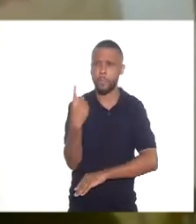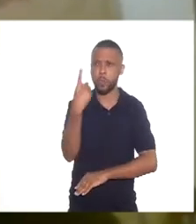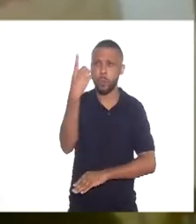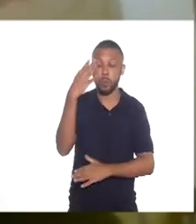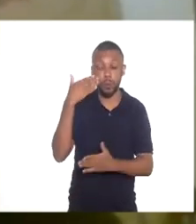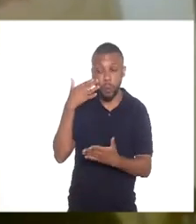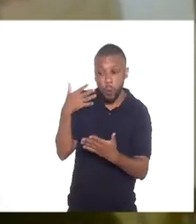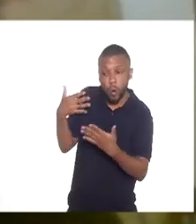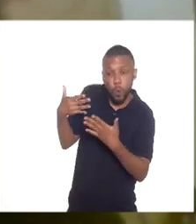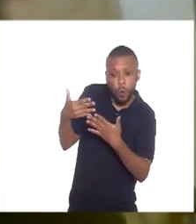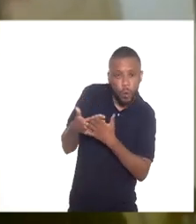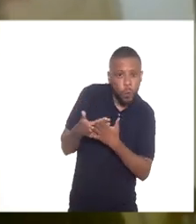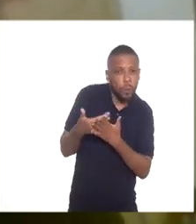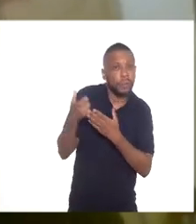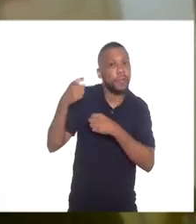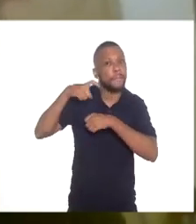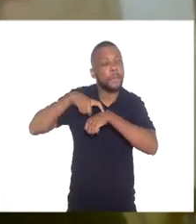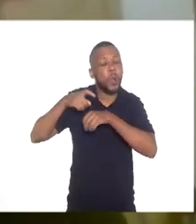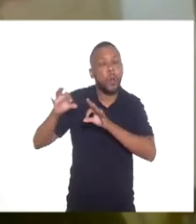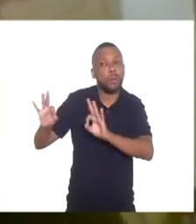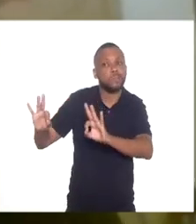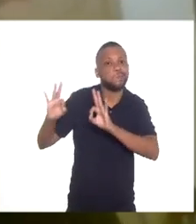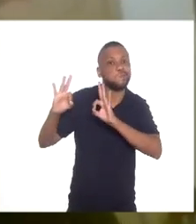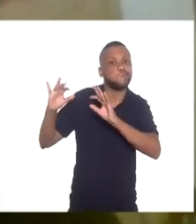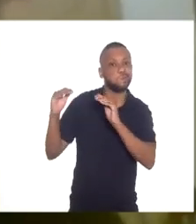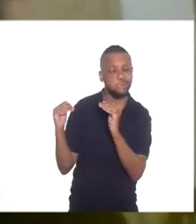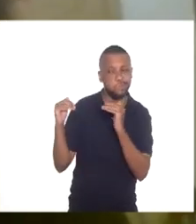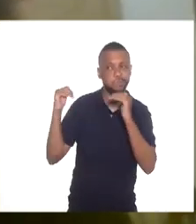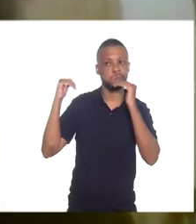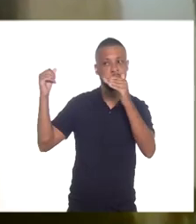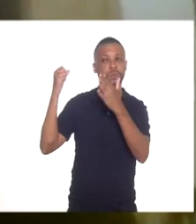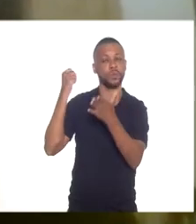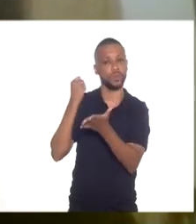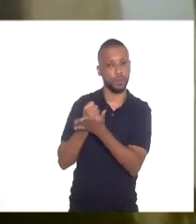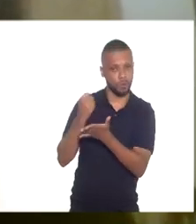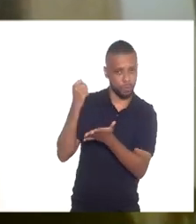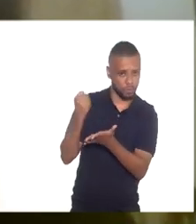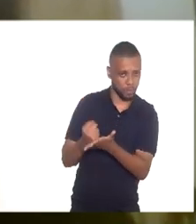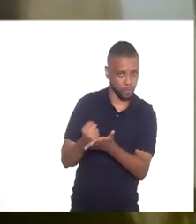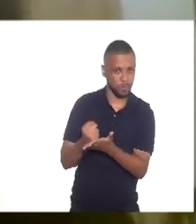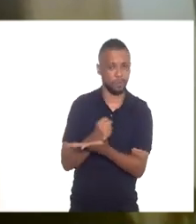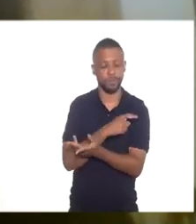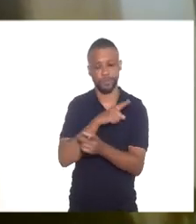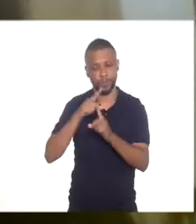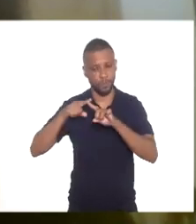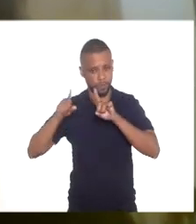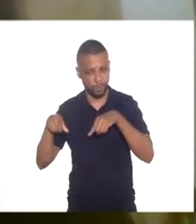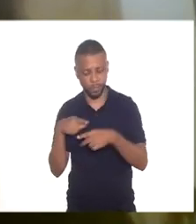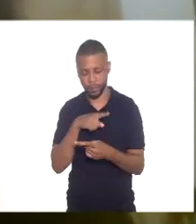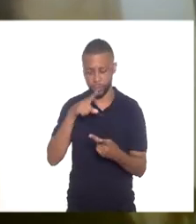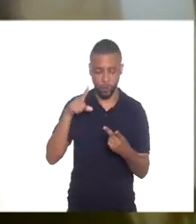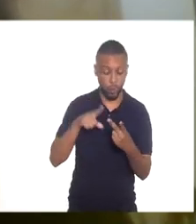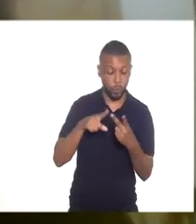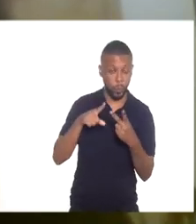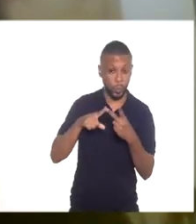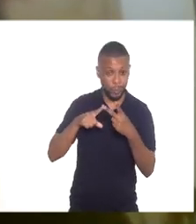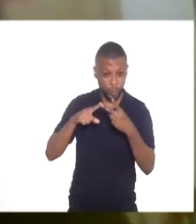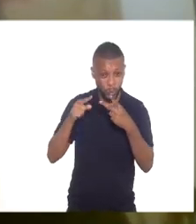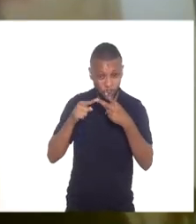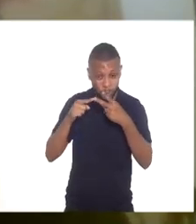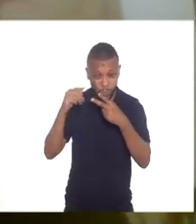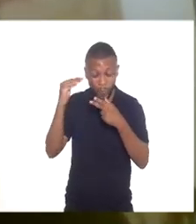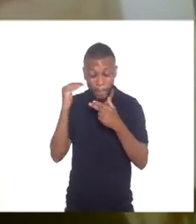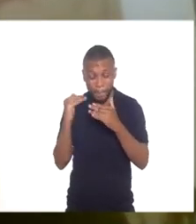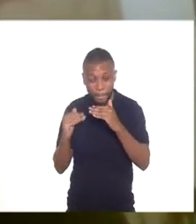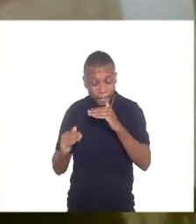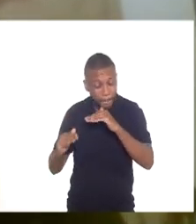tempos da fartura de contratação. E o segundo maior, que operou por um